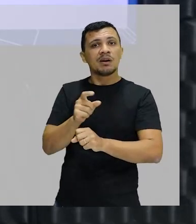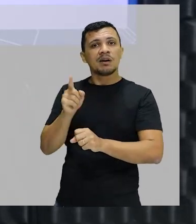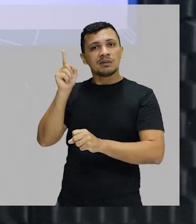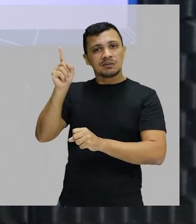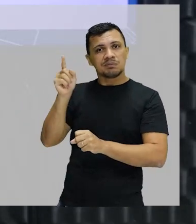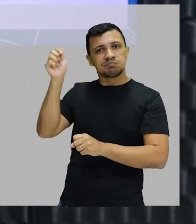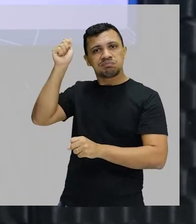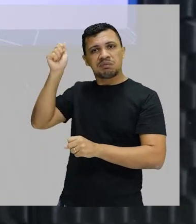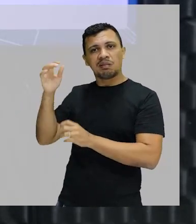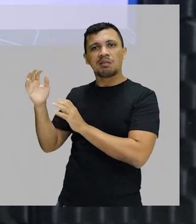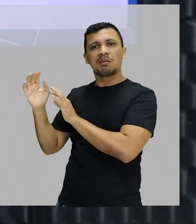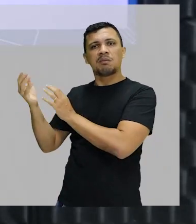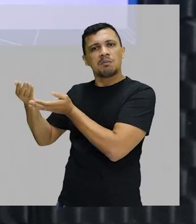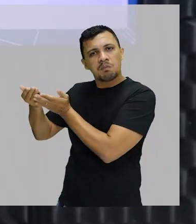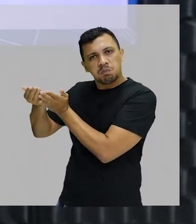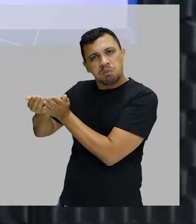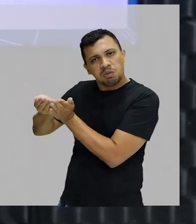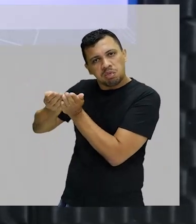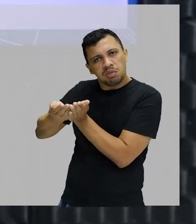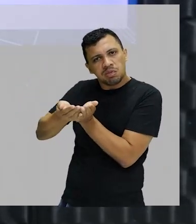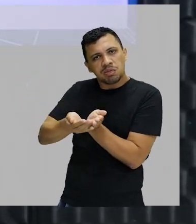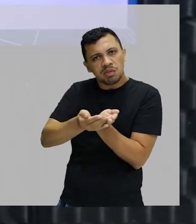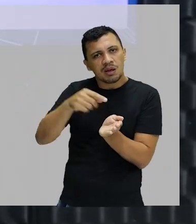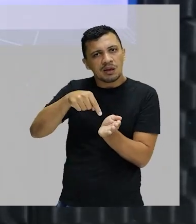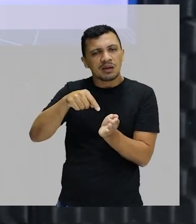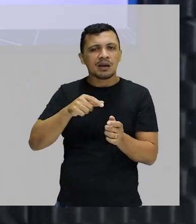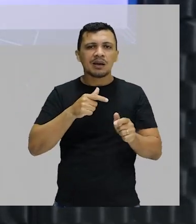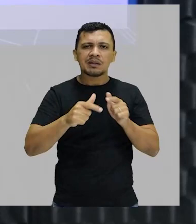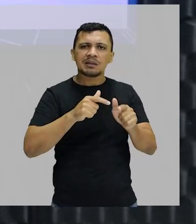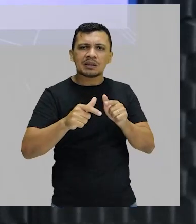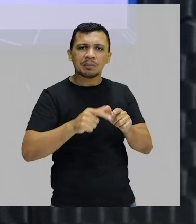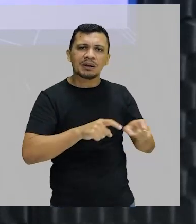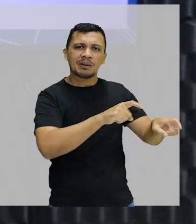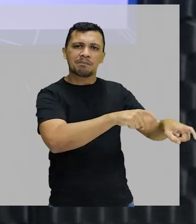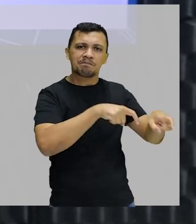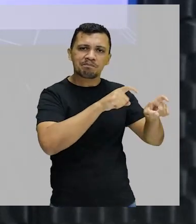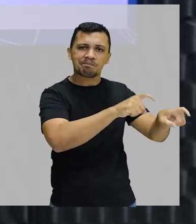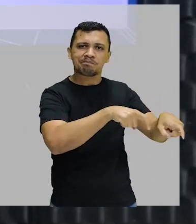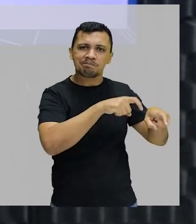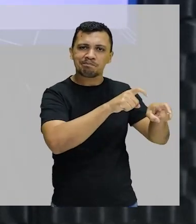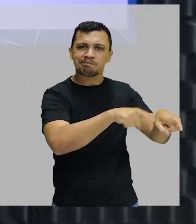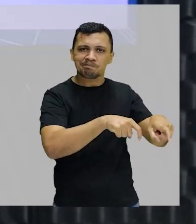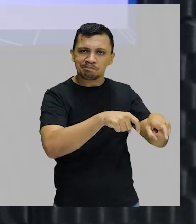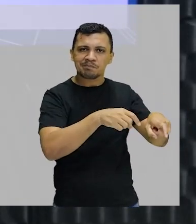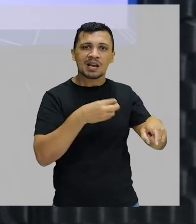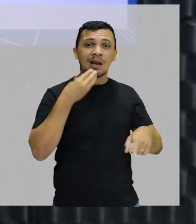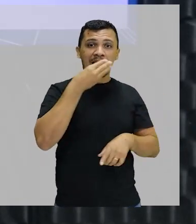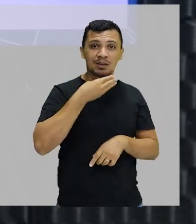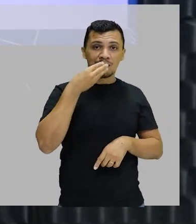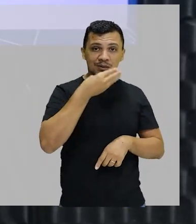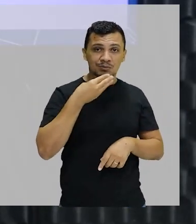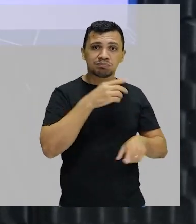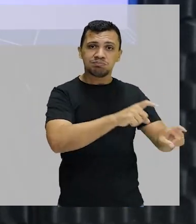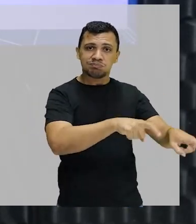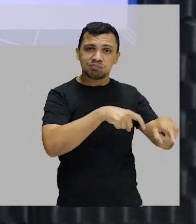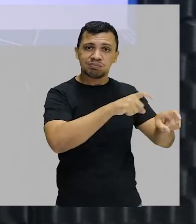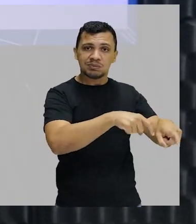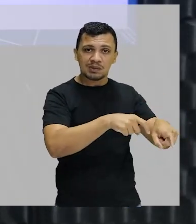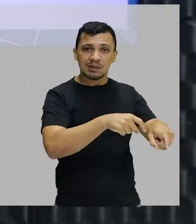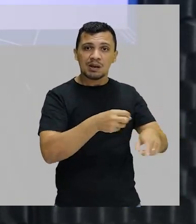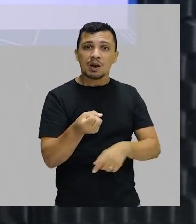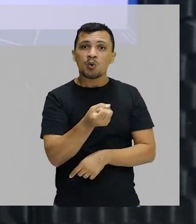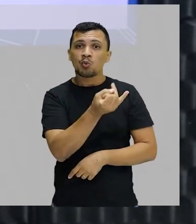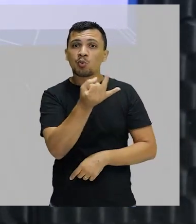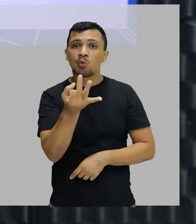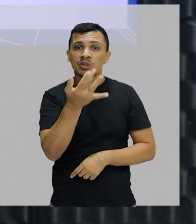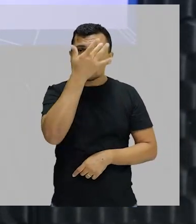no litoral brasileiro, para trabalhar nos engenhos de cana-de-açúcar. E ao longo do tempo, a população negra no Brasil ela foi aumentando muito,